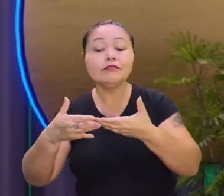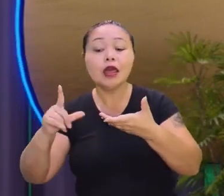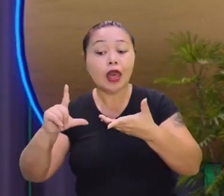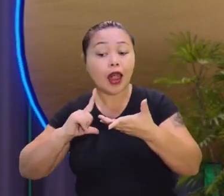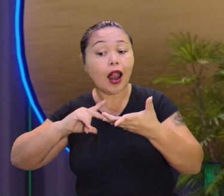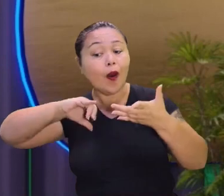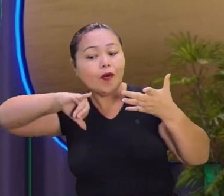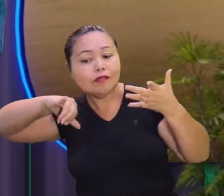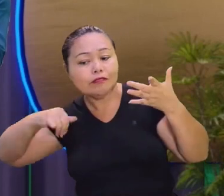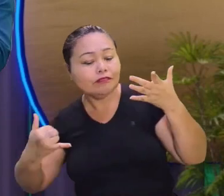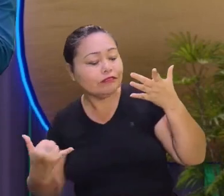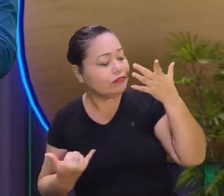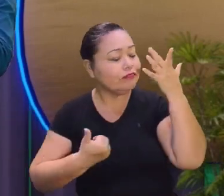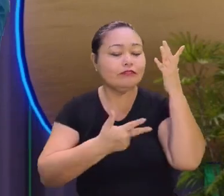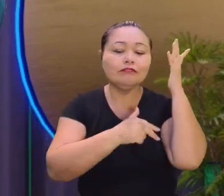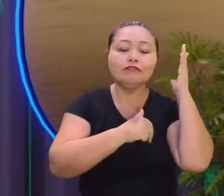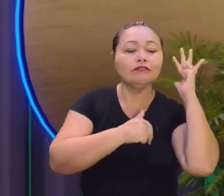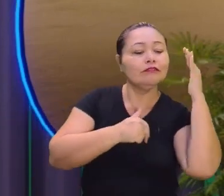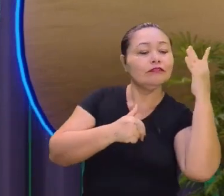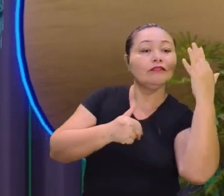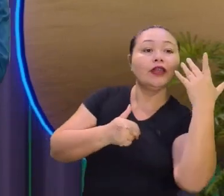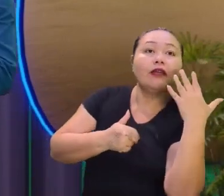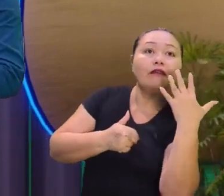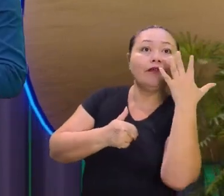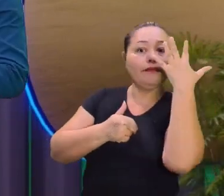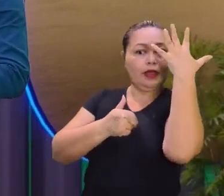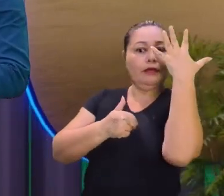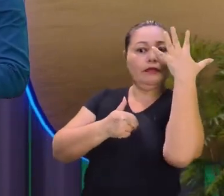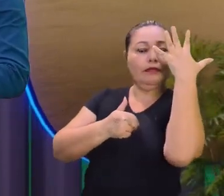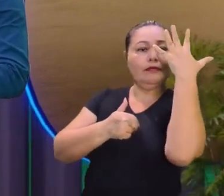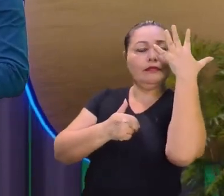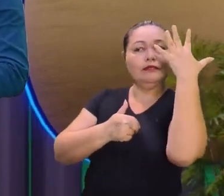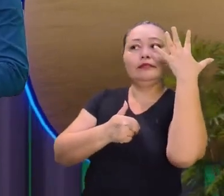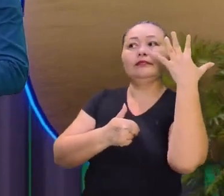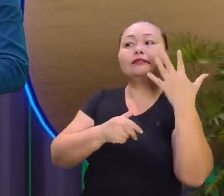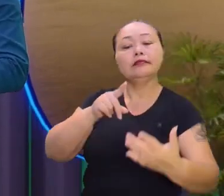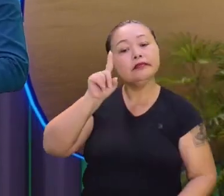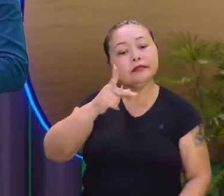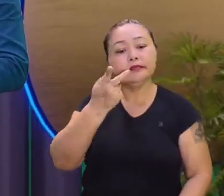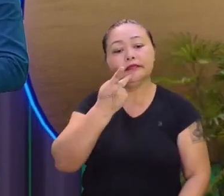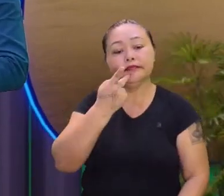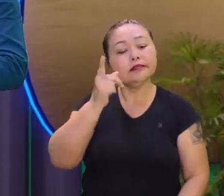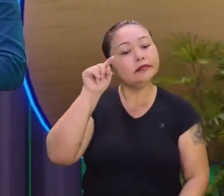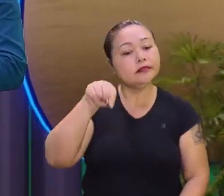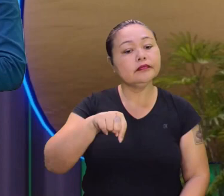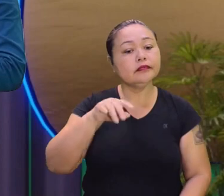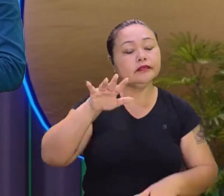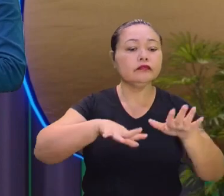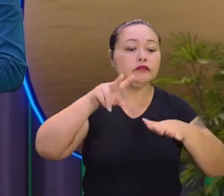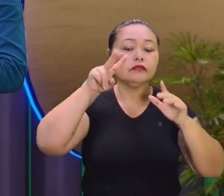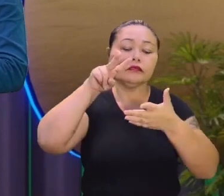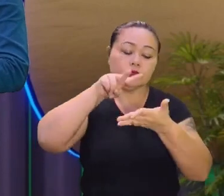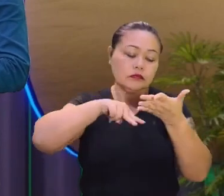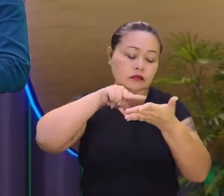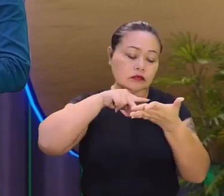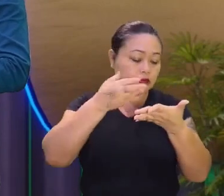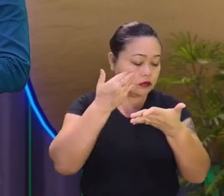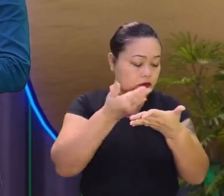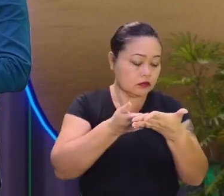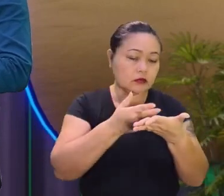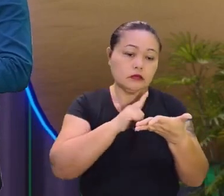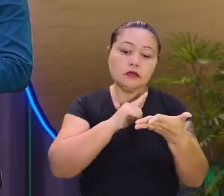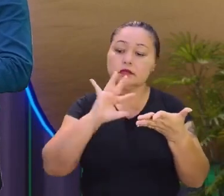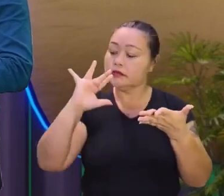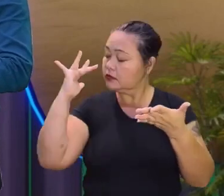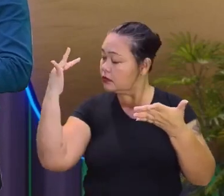dela. Elas vivem da floresta em pé. Exatamente. É aquilo que a gente sempre fala. Eu já vi algumas leituras que falam o seguinte,